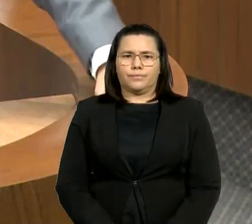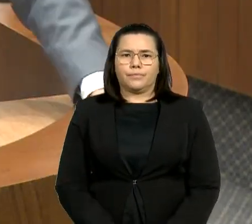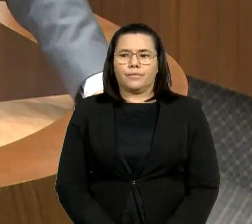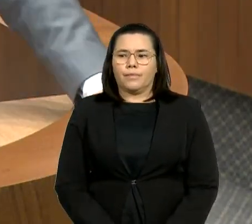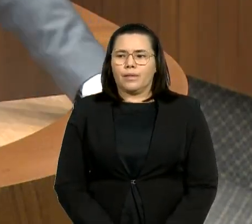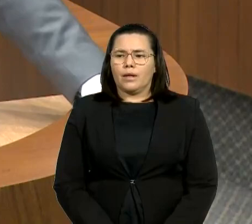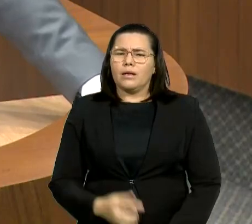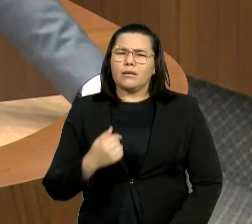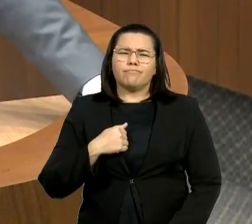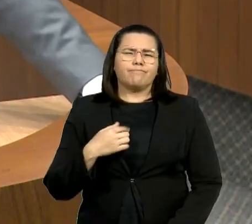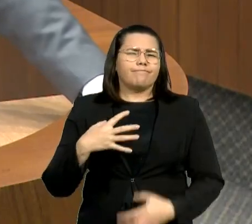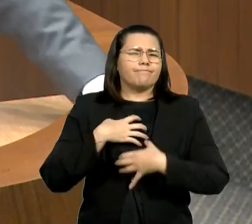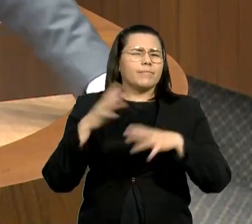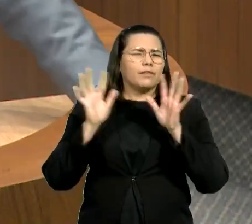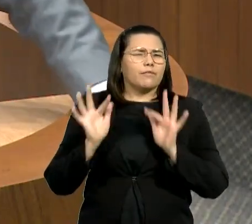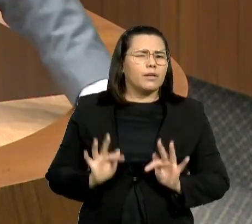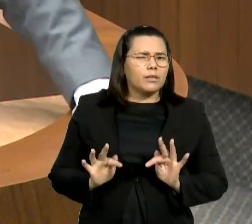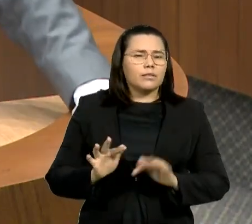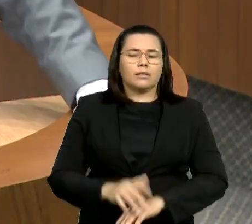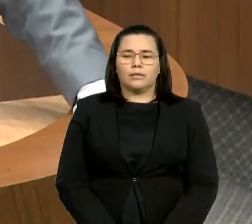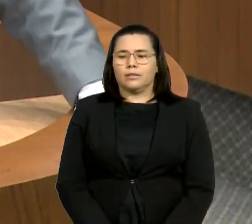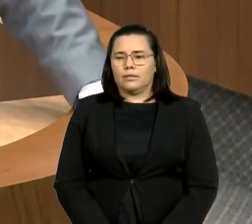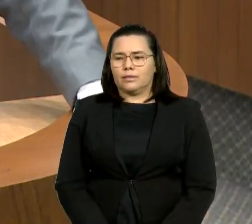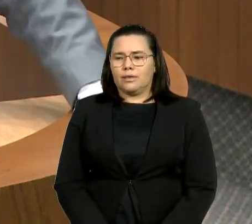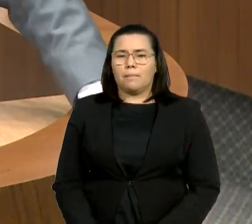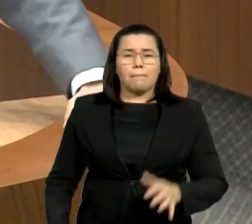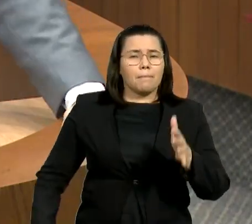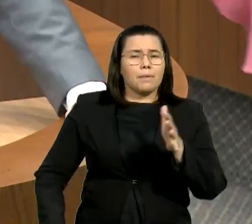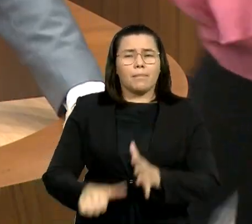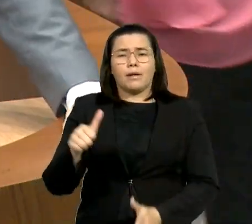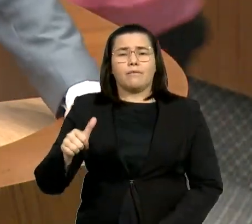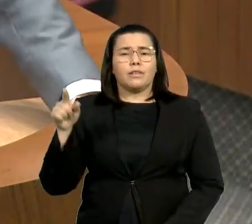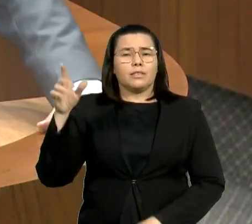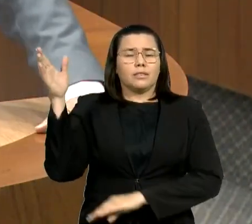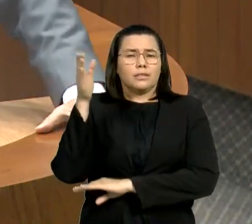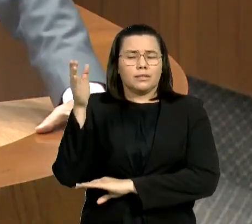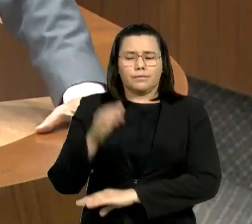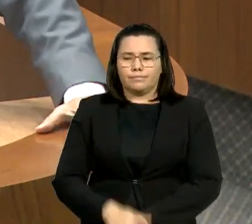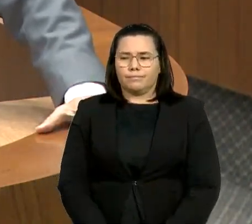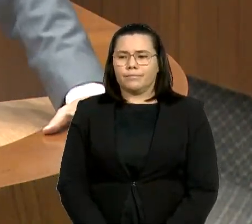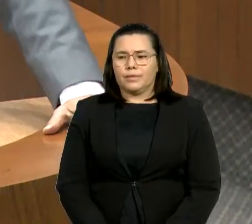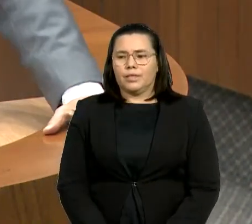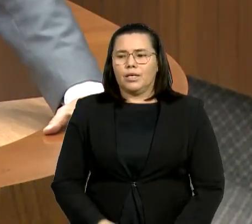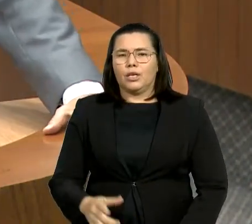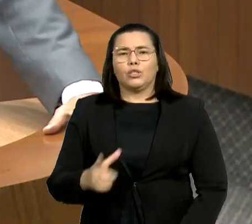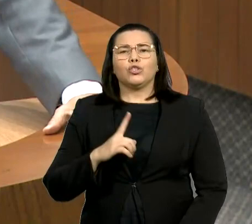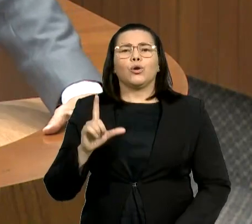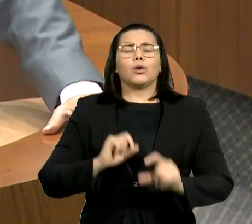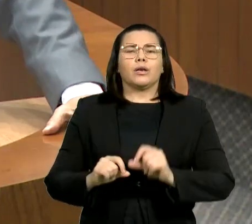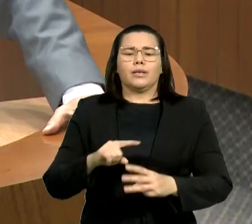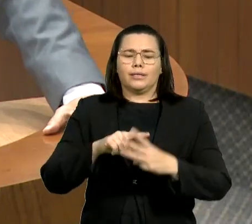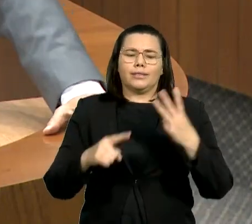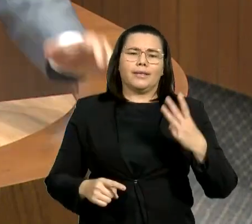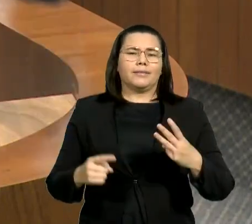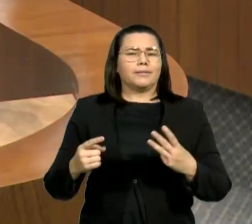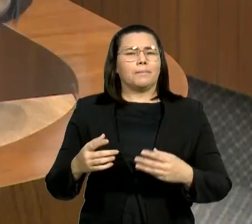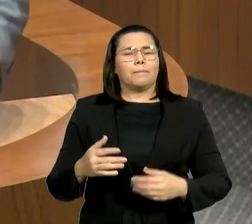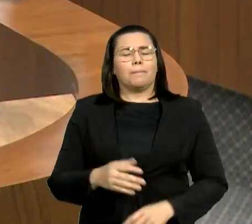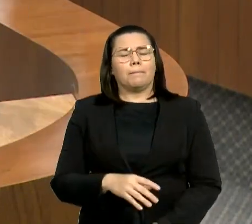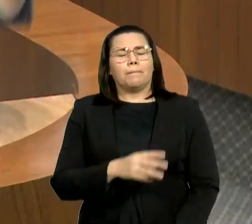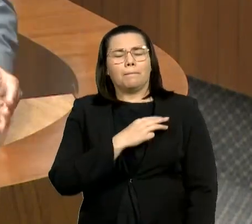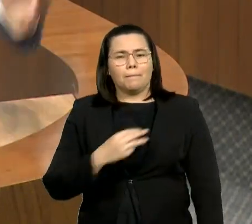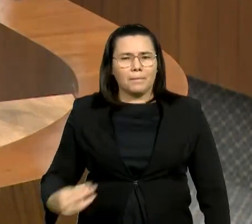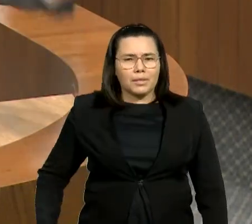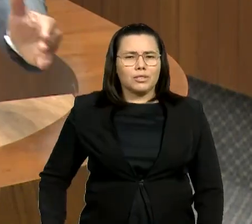vez, nas comunidades de Alcântara, na zona rural, tinham três ministros de Estado, um governador do Estado,